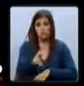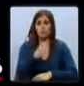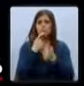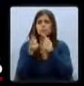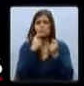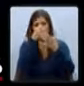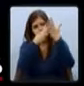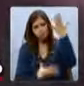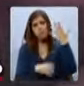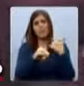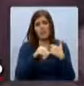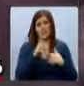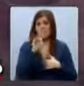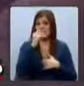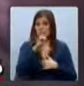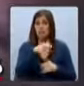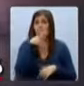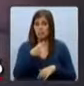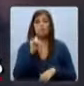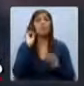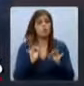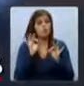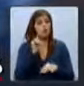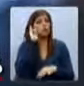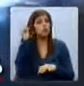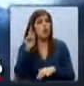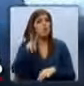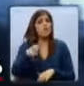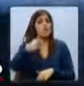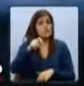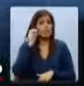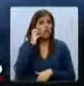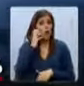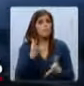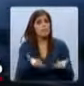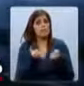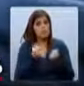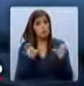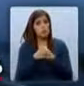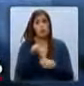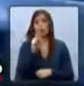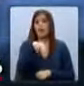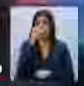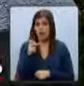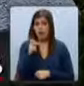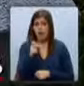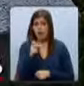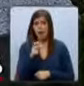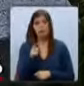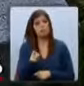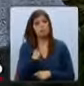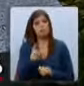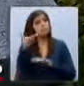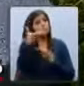José Sócrates confirmou ter telefonado ao vice-presidente angolano para que este recebesse os administradores do grupo Lena no ato que definiu como